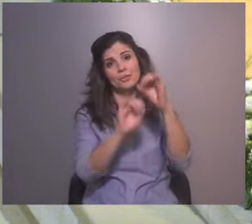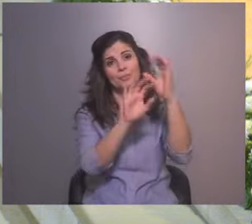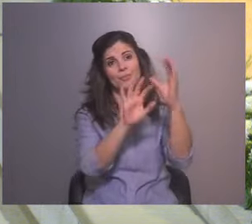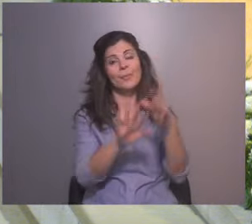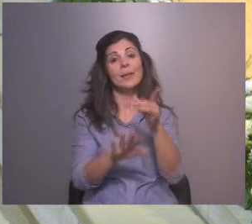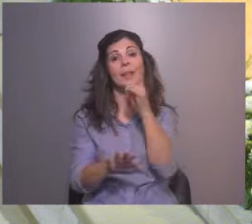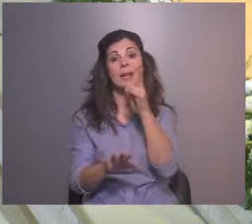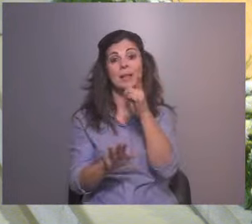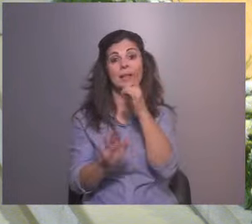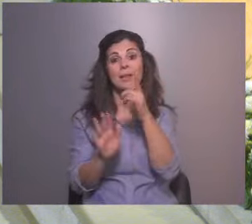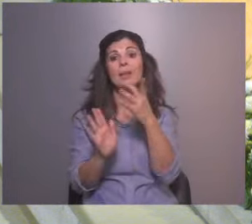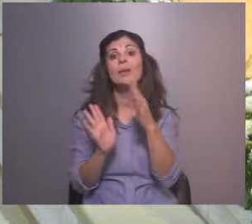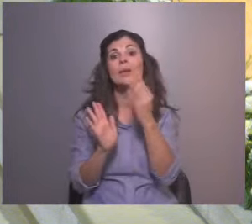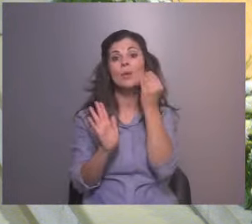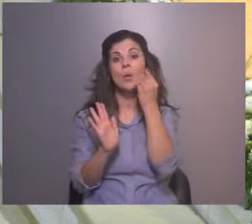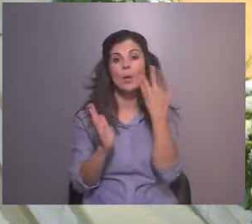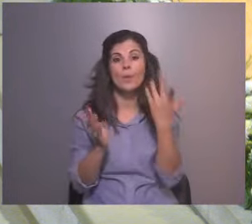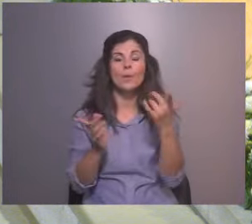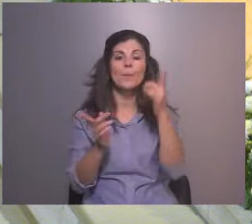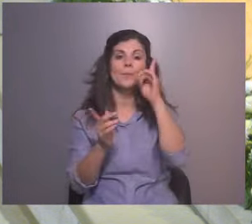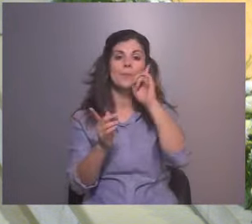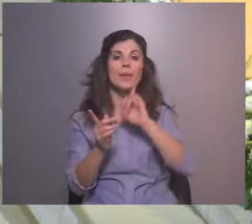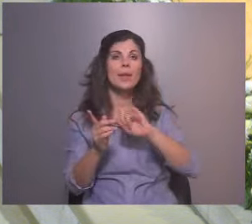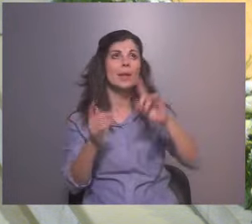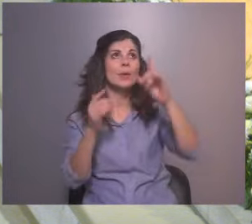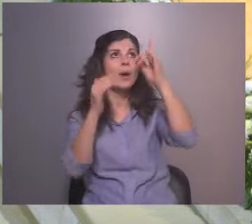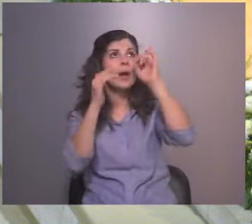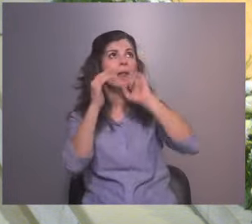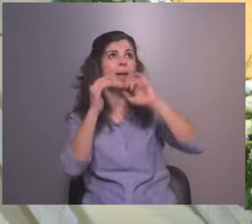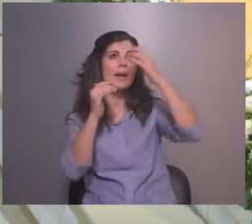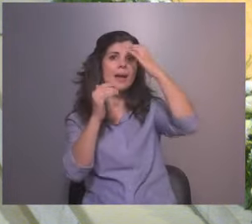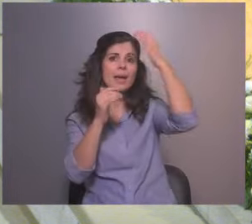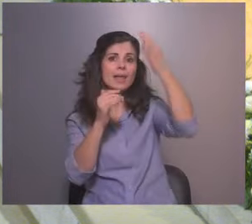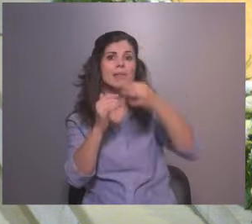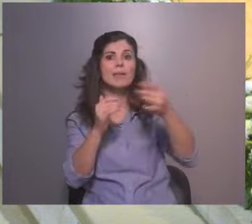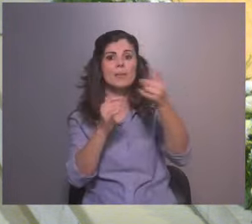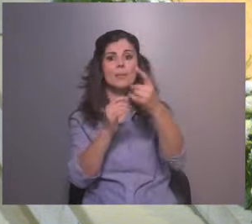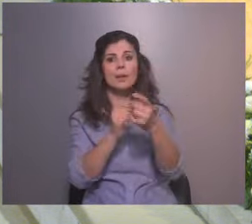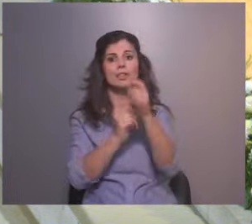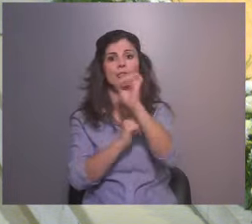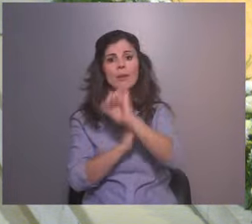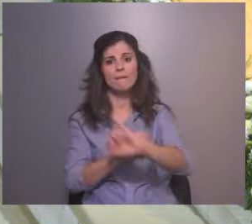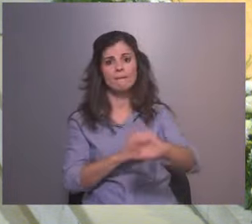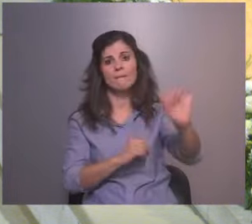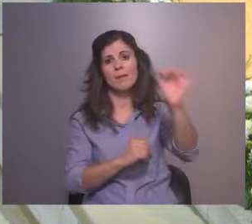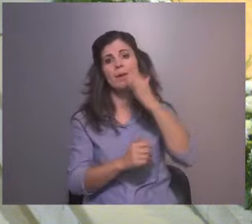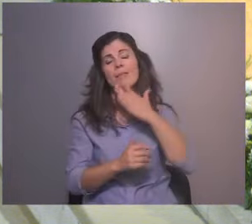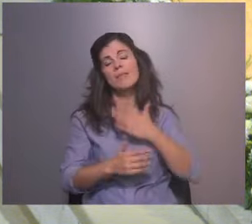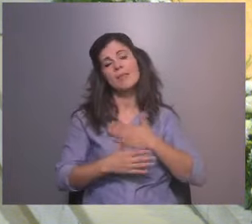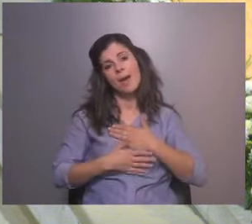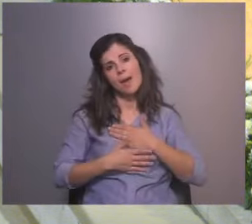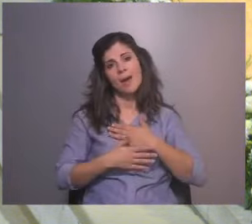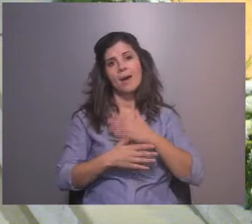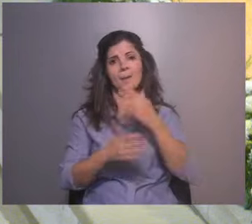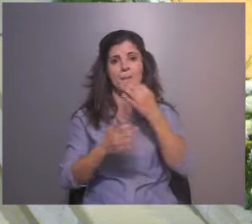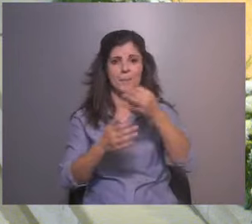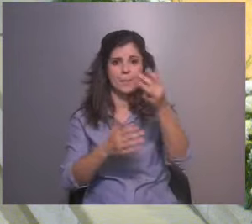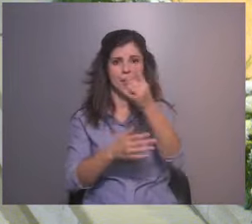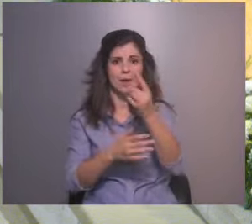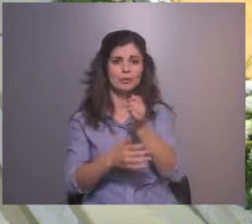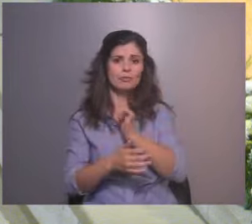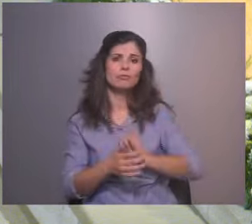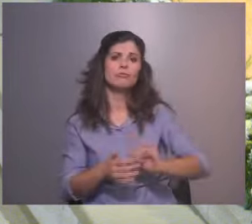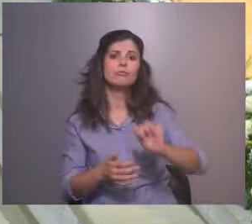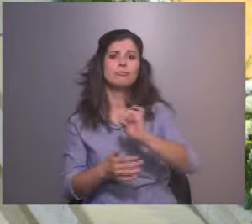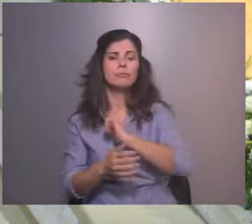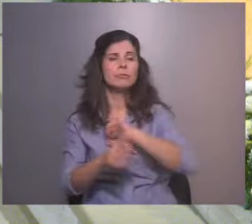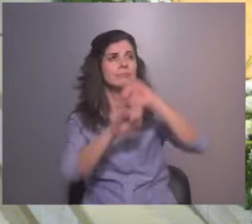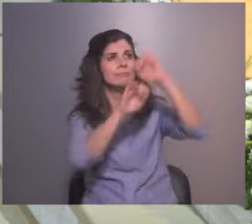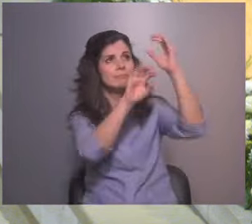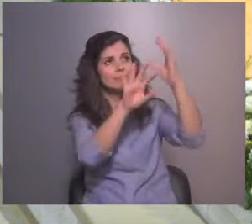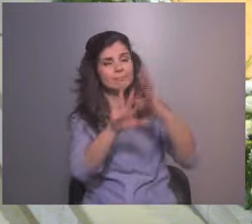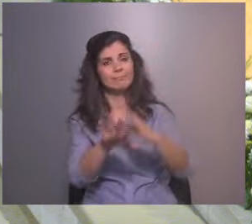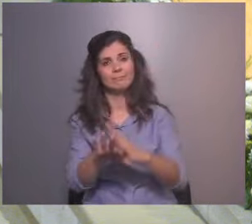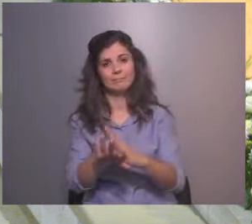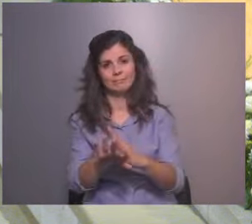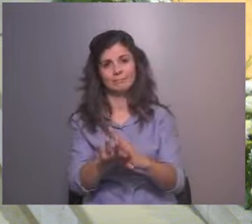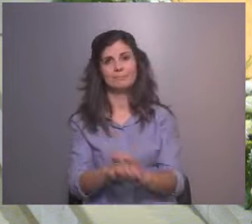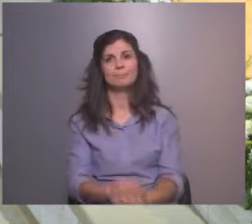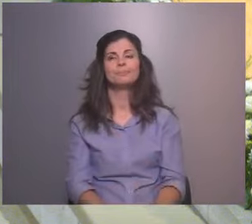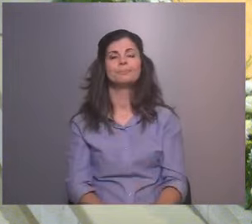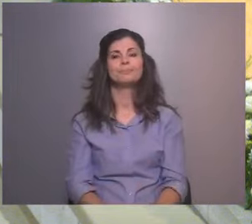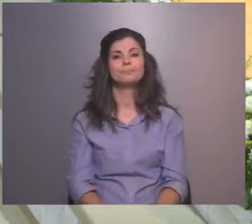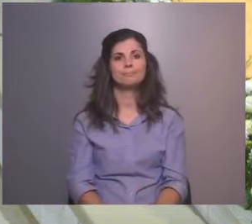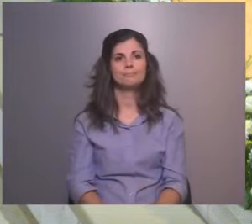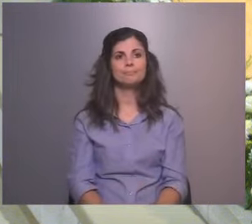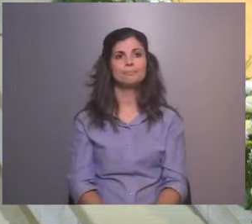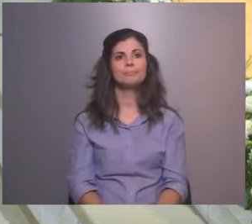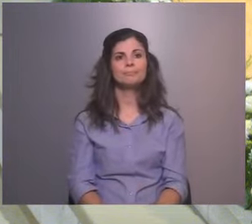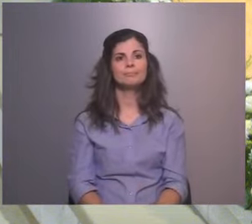humanidade. Estamos na cova da Iria, a cova da paz, e por isso pedimos à Rainha da Paz que